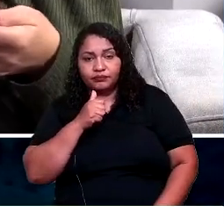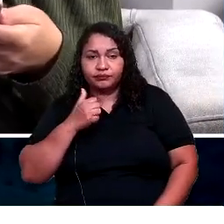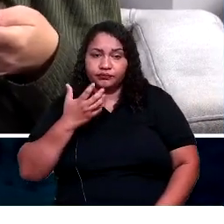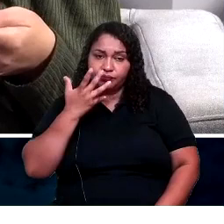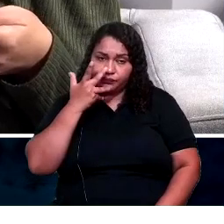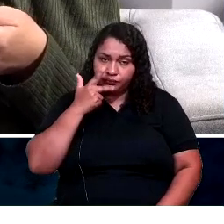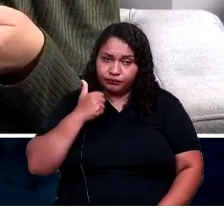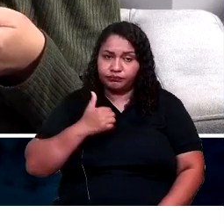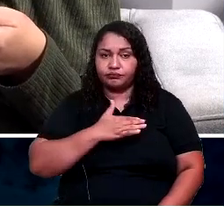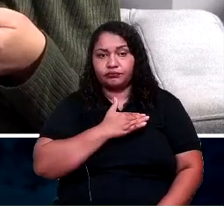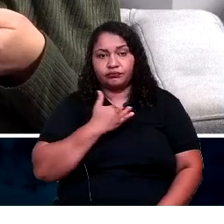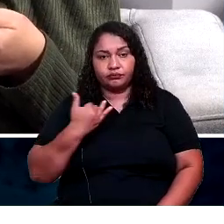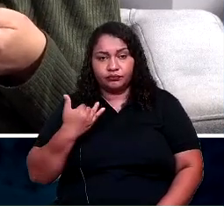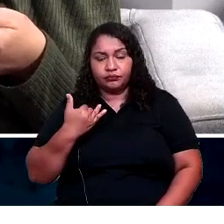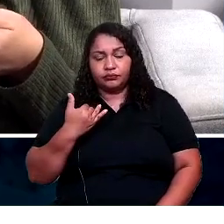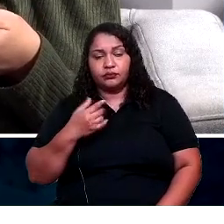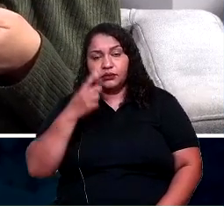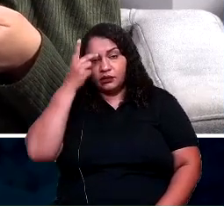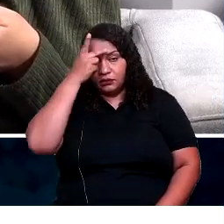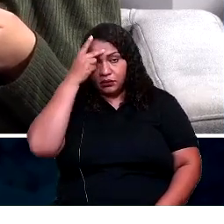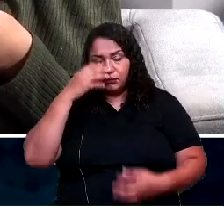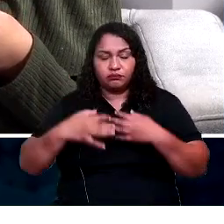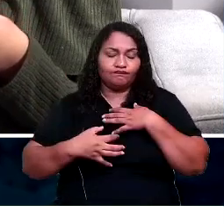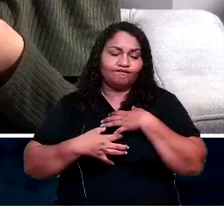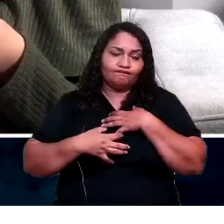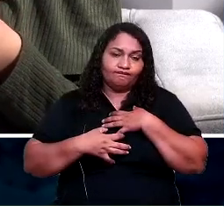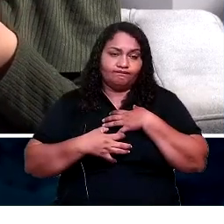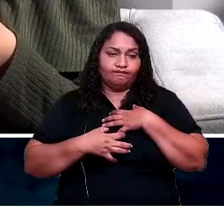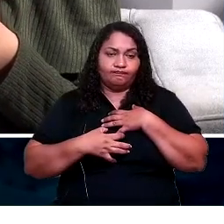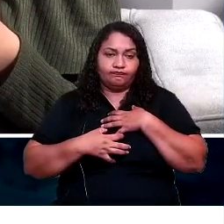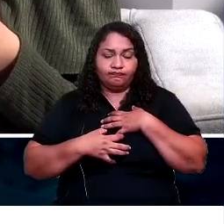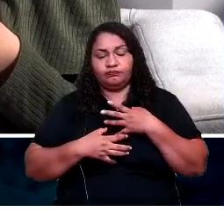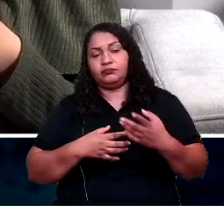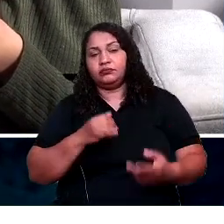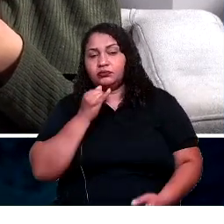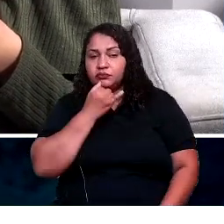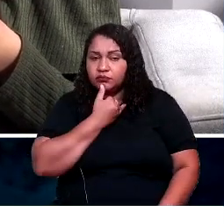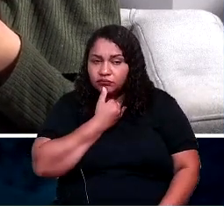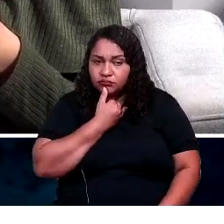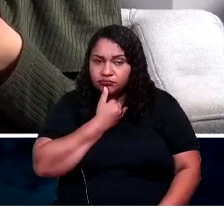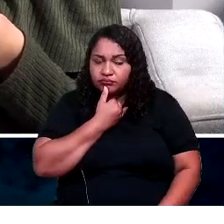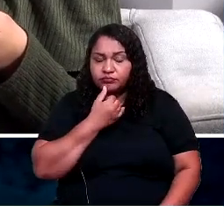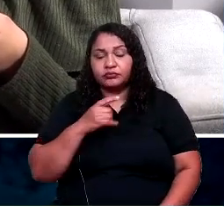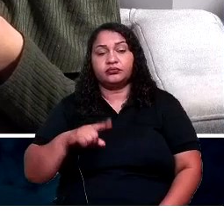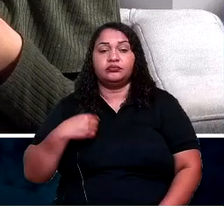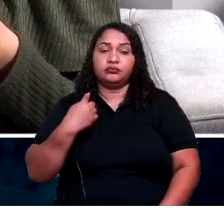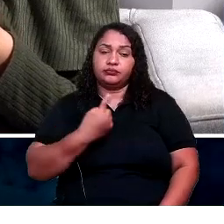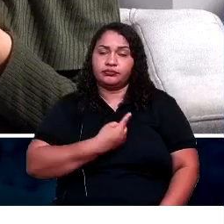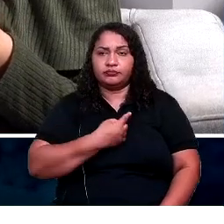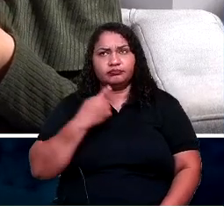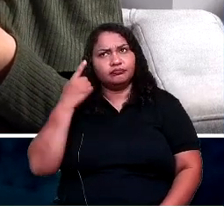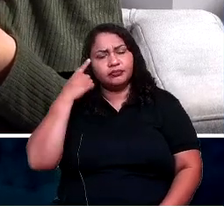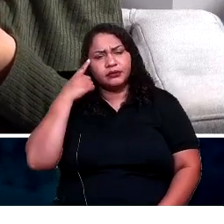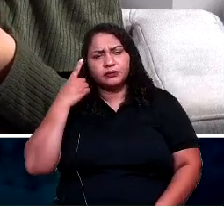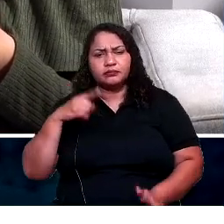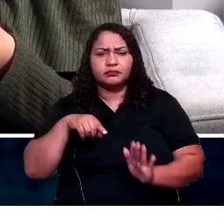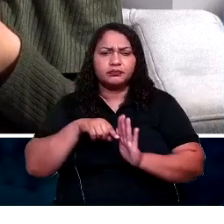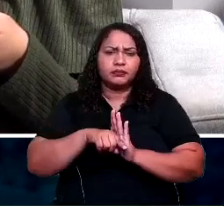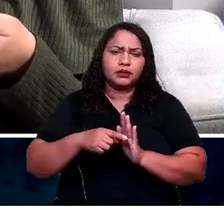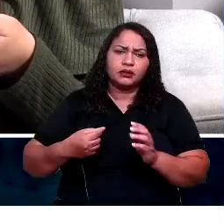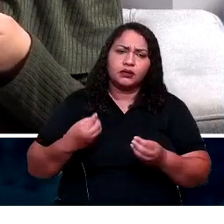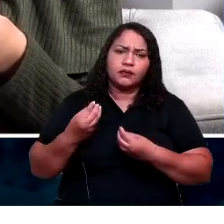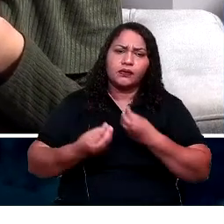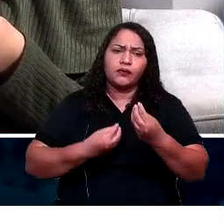casos que repercutiu bastante como veio bastante as pessoas né e um caso triste lamentável isso faz a gente questionar